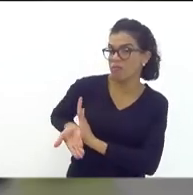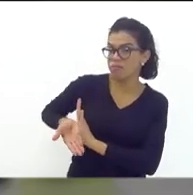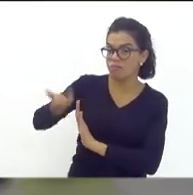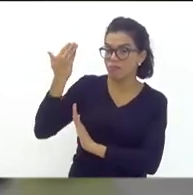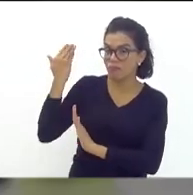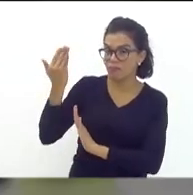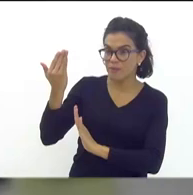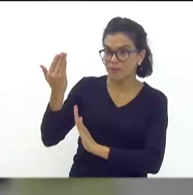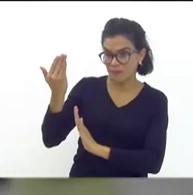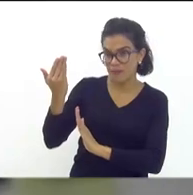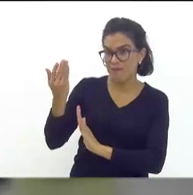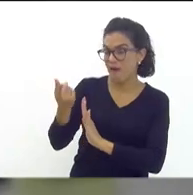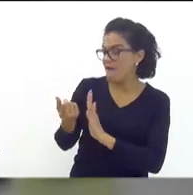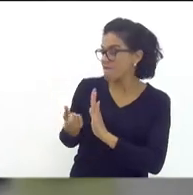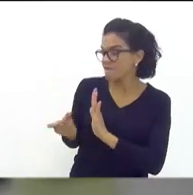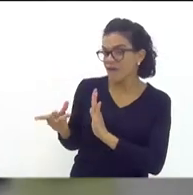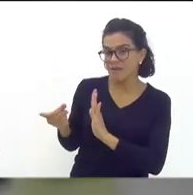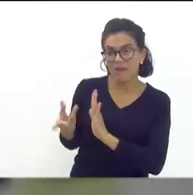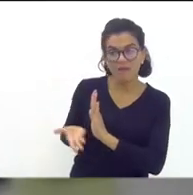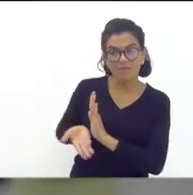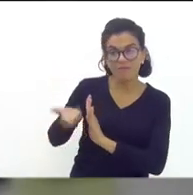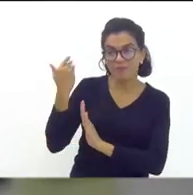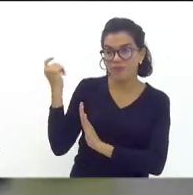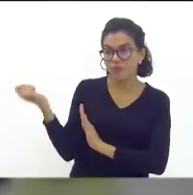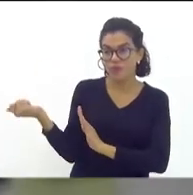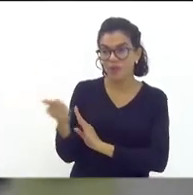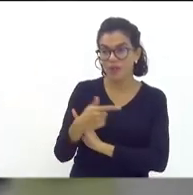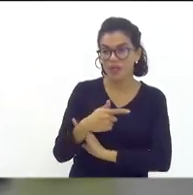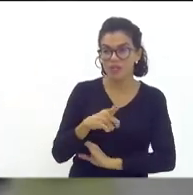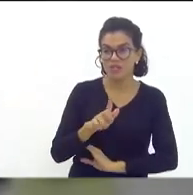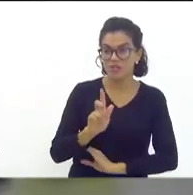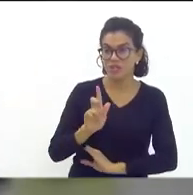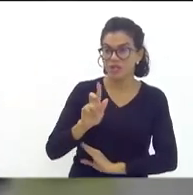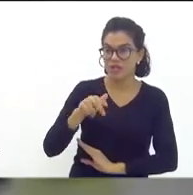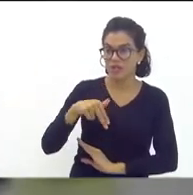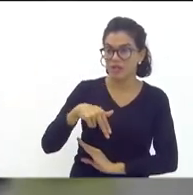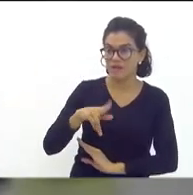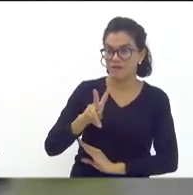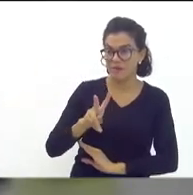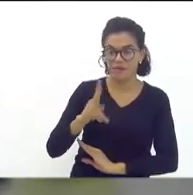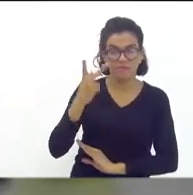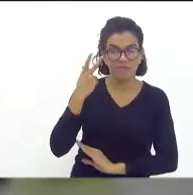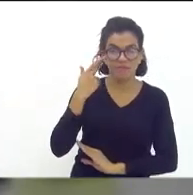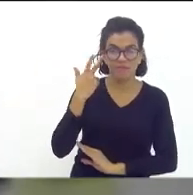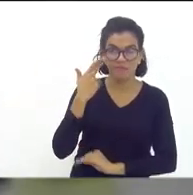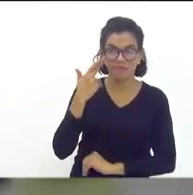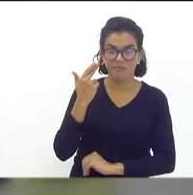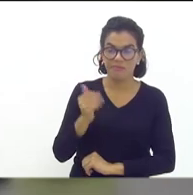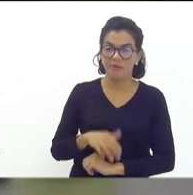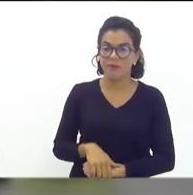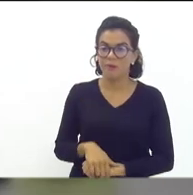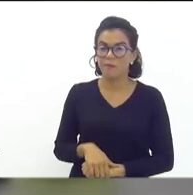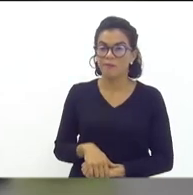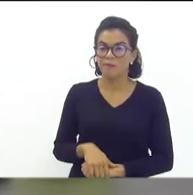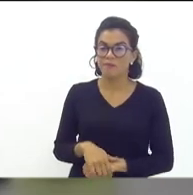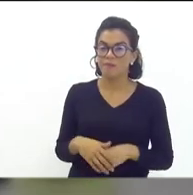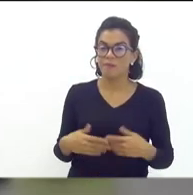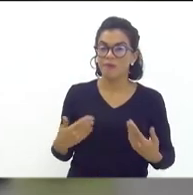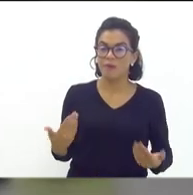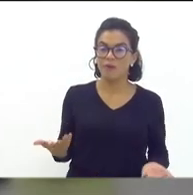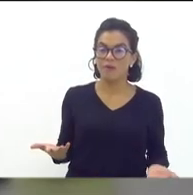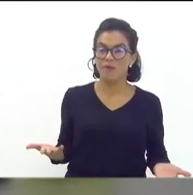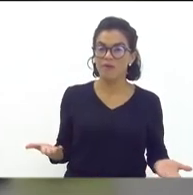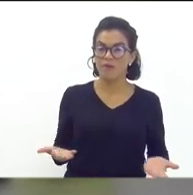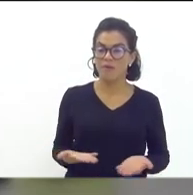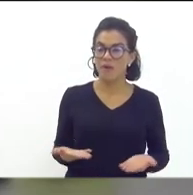iria vender mais caro do que o GNV normal o que que tá sendo